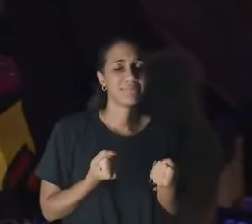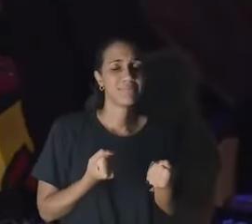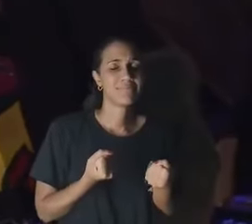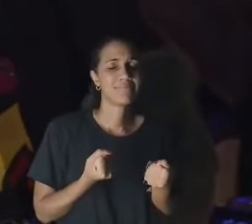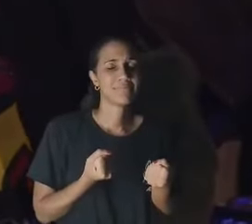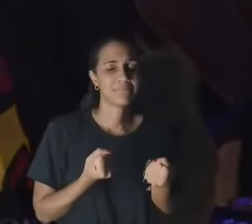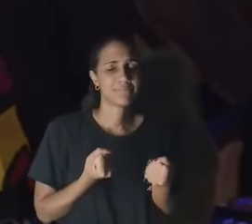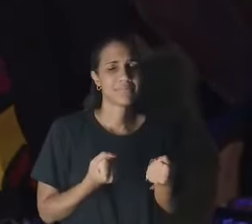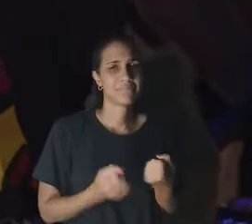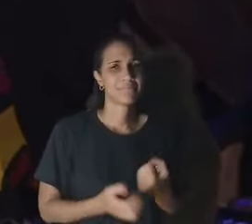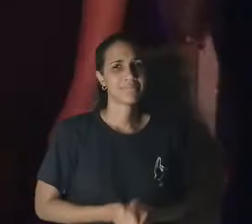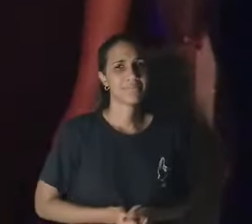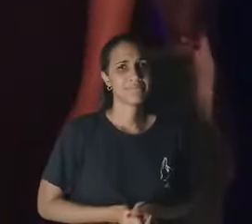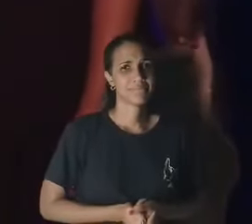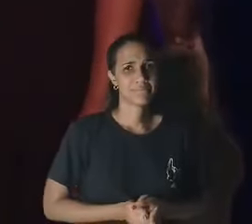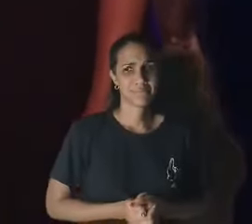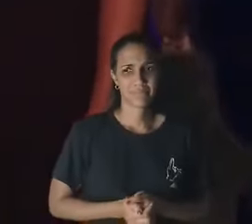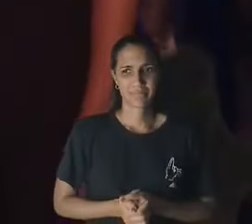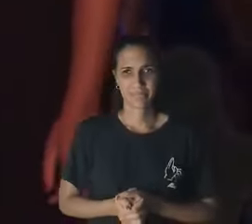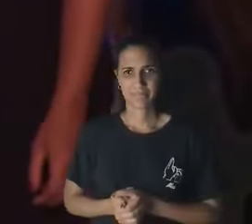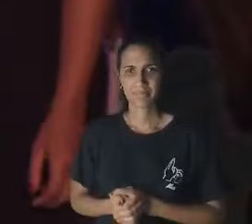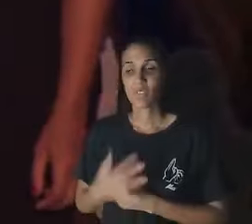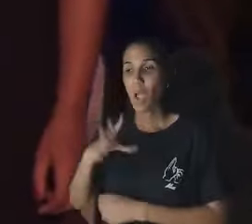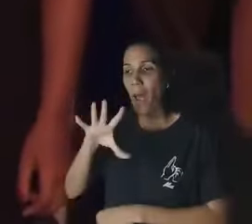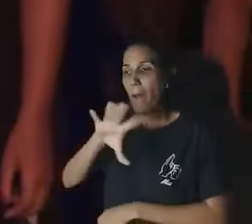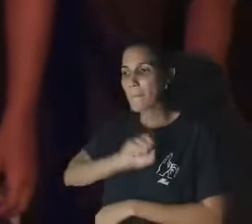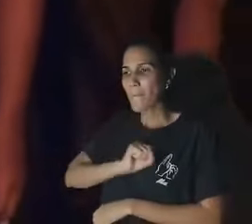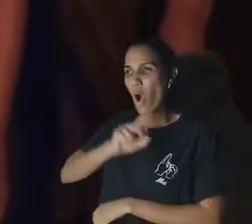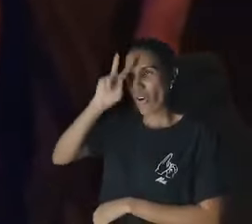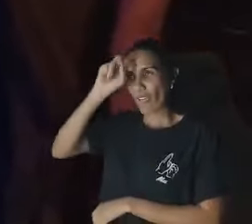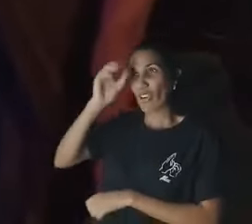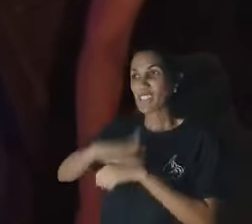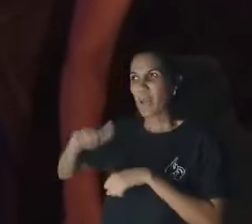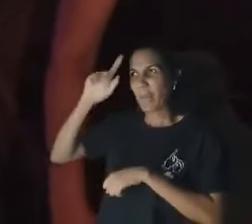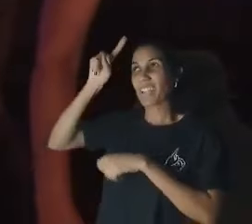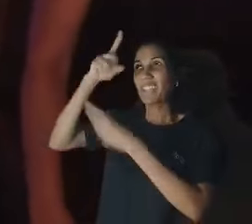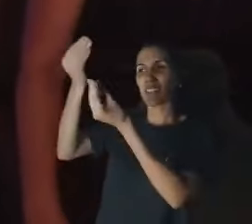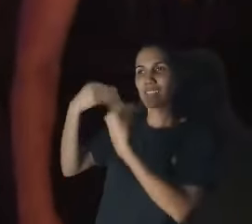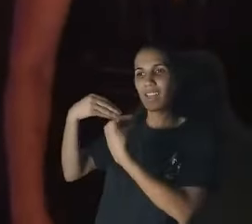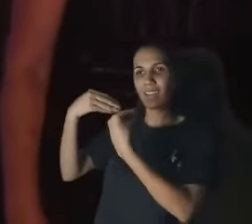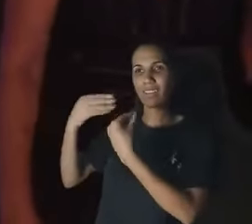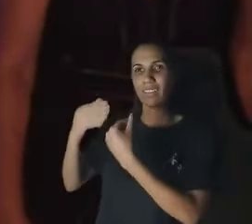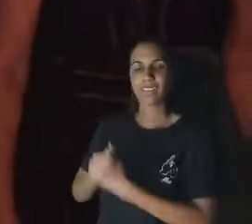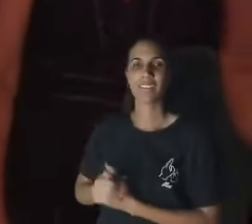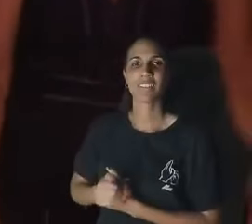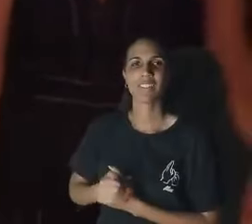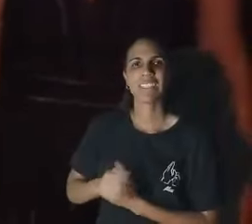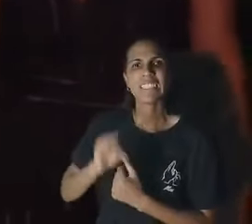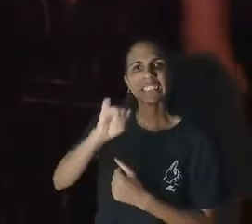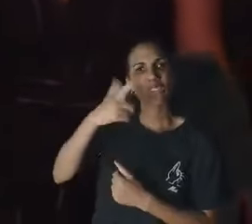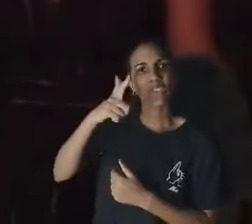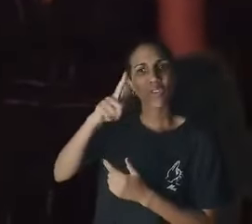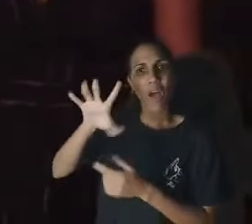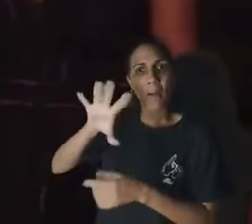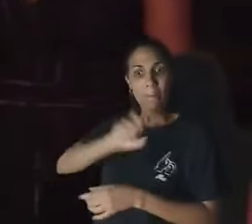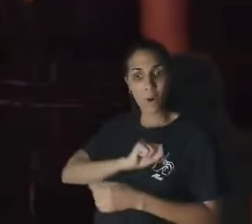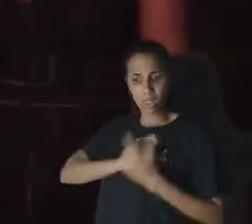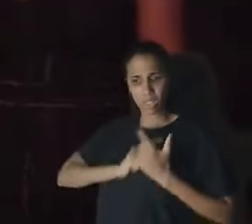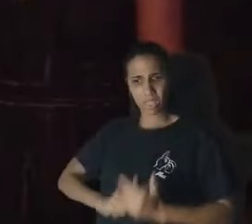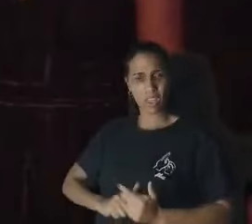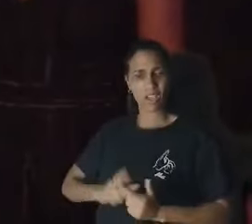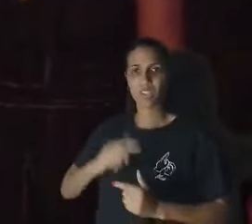O amor é a força mais poderosa que Deus poderia nos dar. Sem Ele nós não crescemos, nós